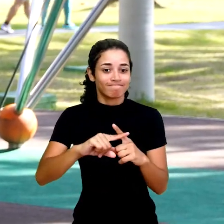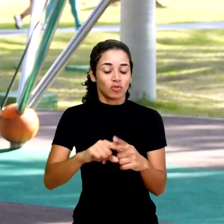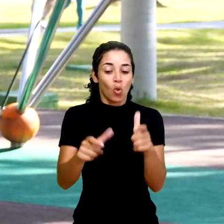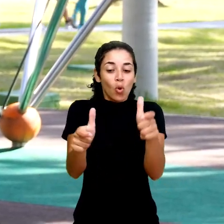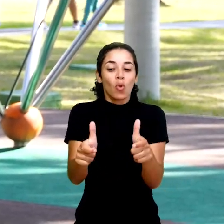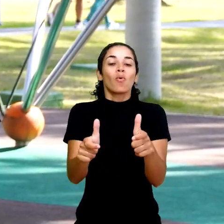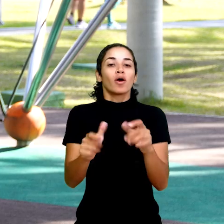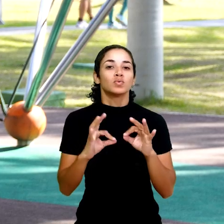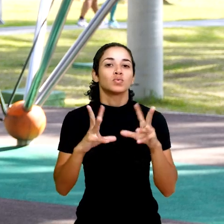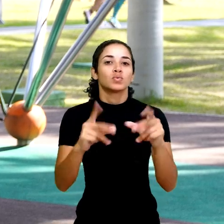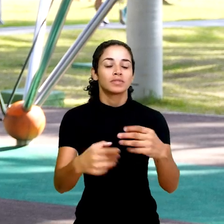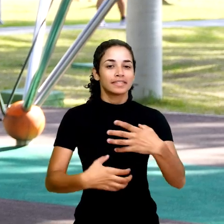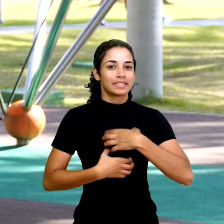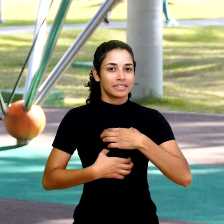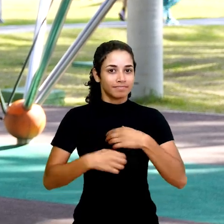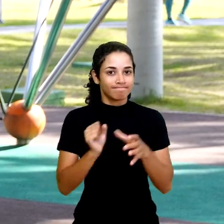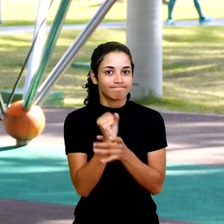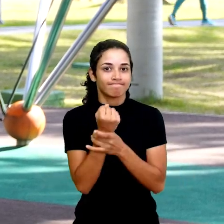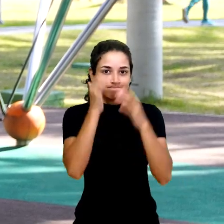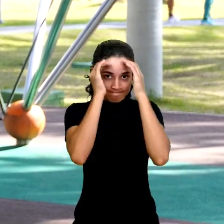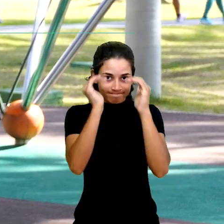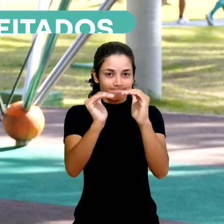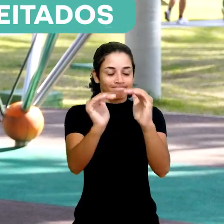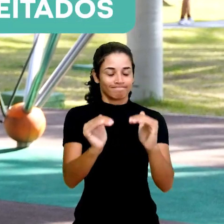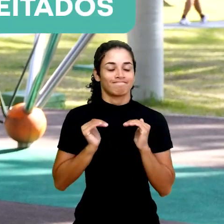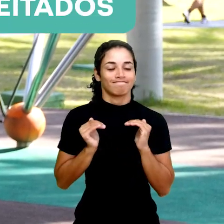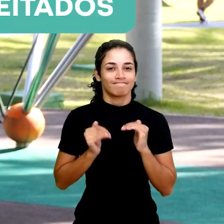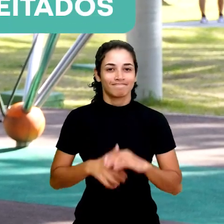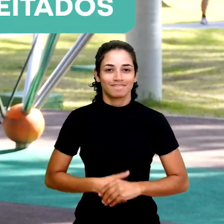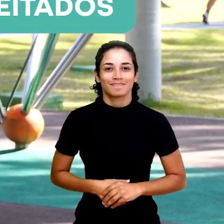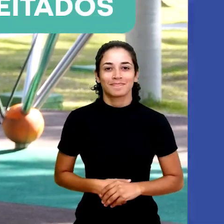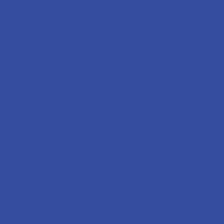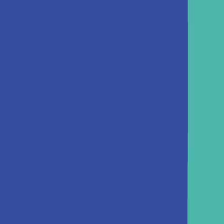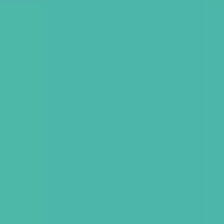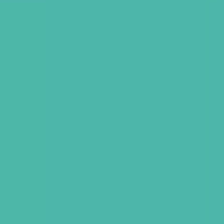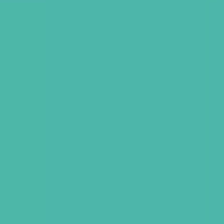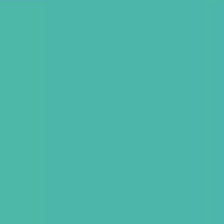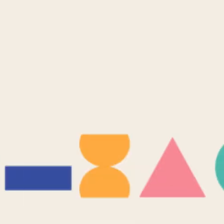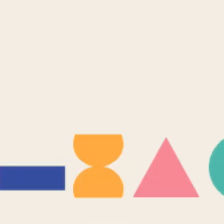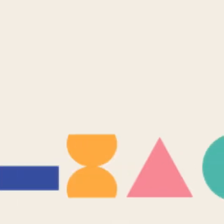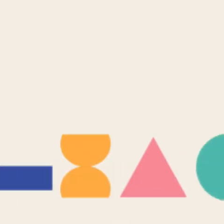um ambiente onde todos se sintam seguros e respeitados.